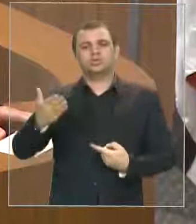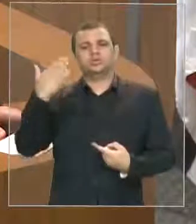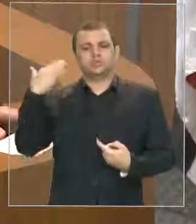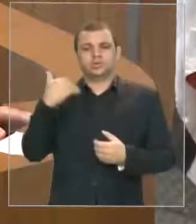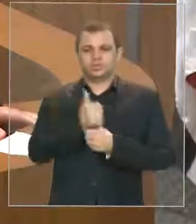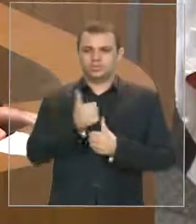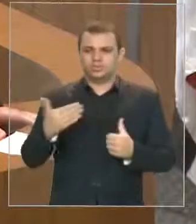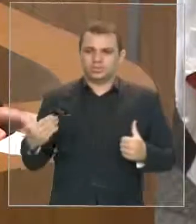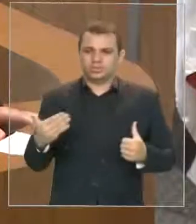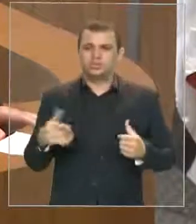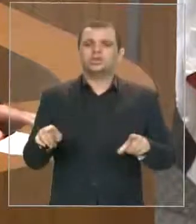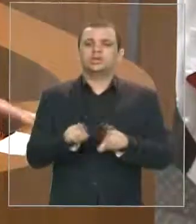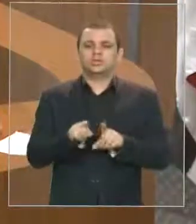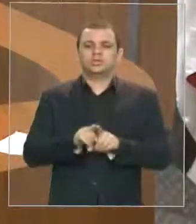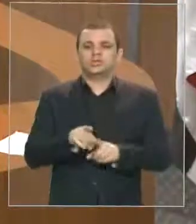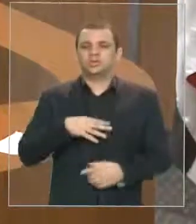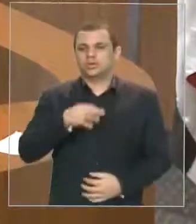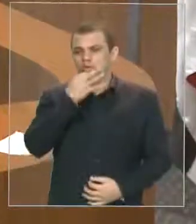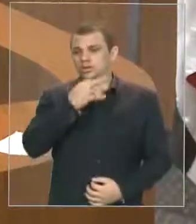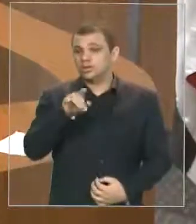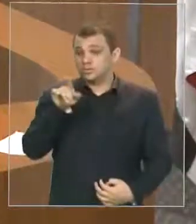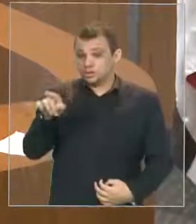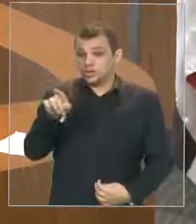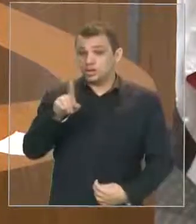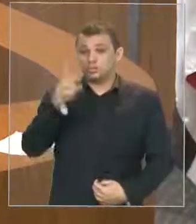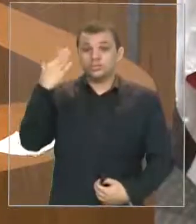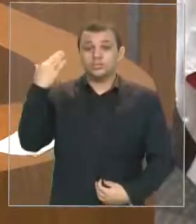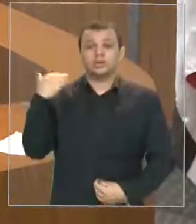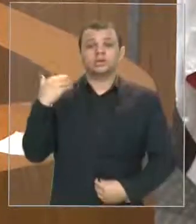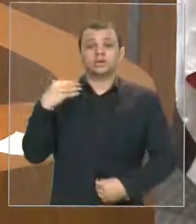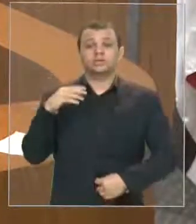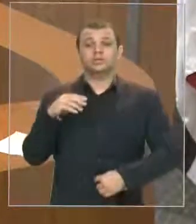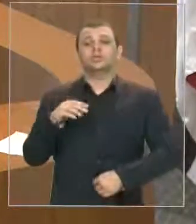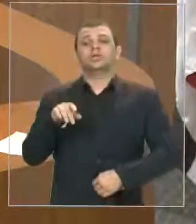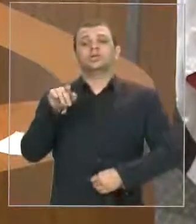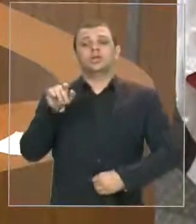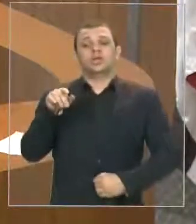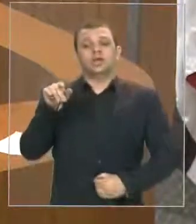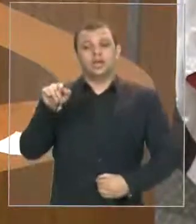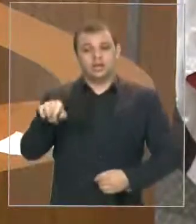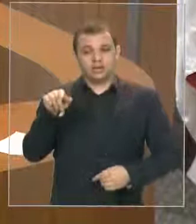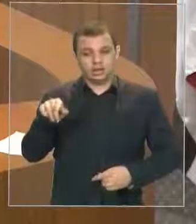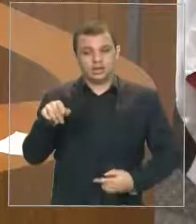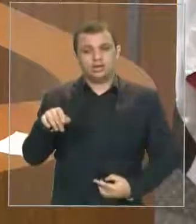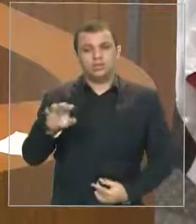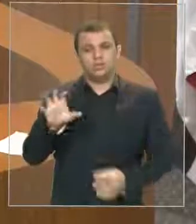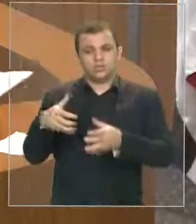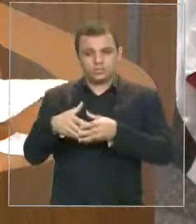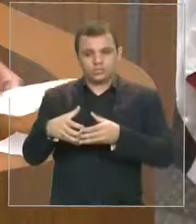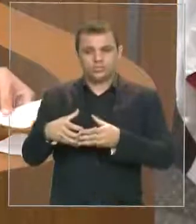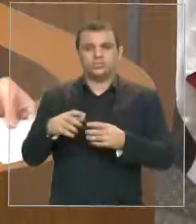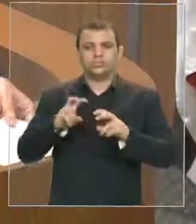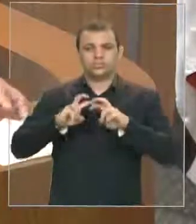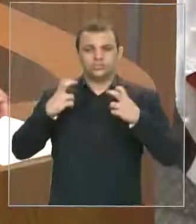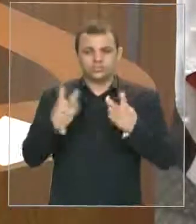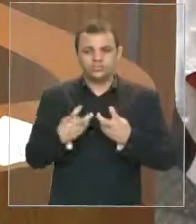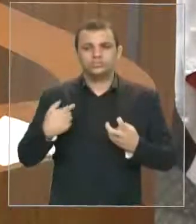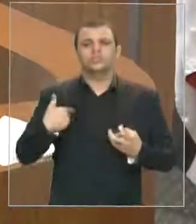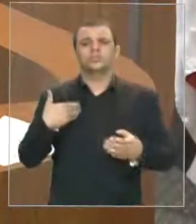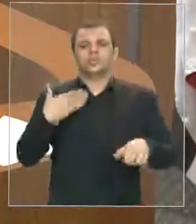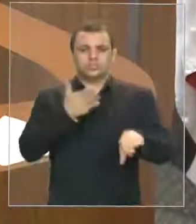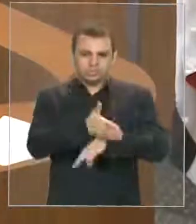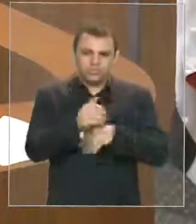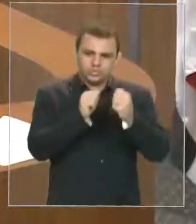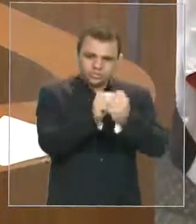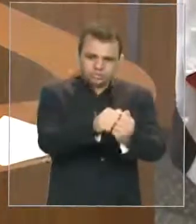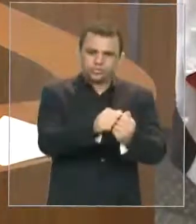tenho certeza que naquele momento aquela comissão cumpriu o seu papel, participei da audiência pública convocada por Vossa Excelência, e acho que hoje